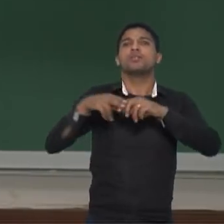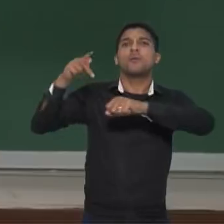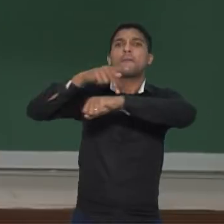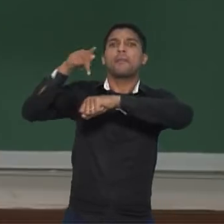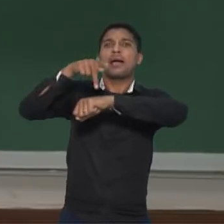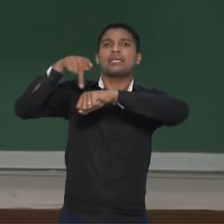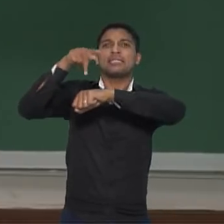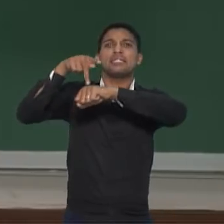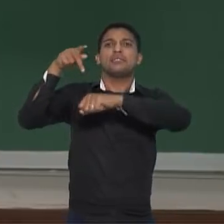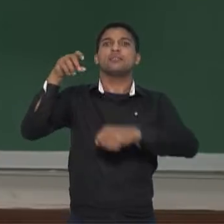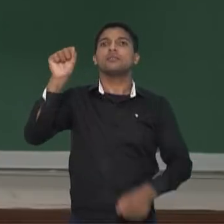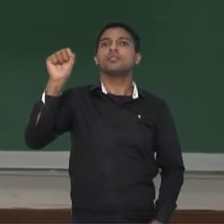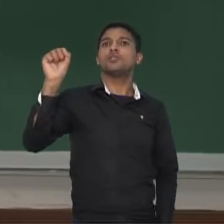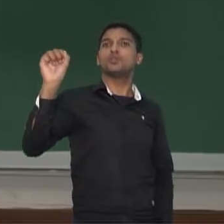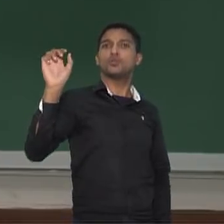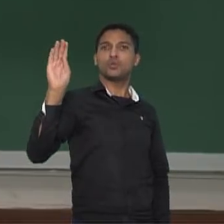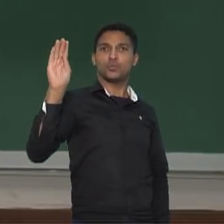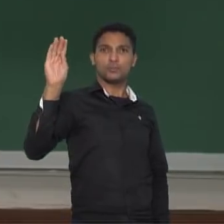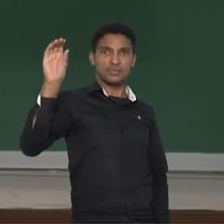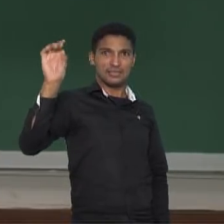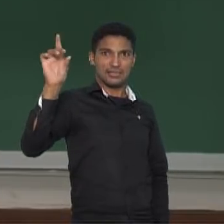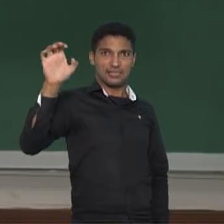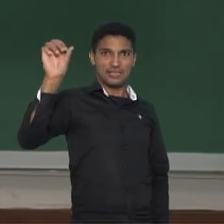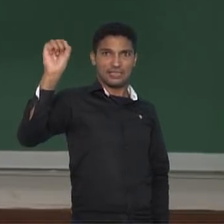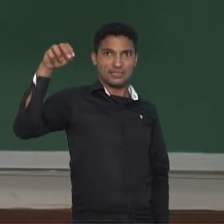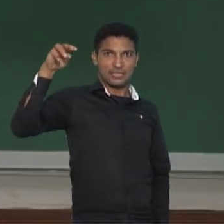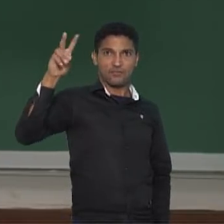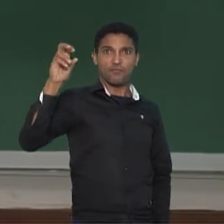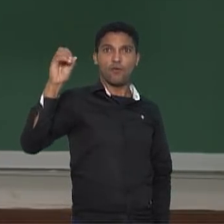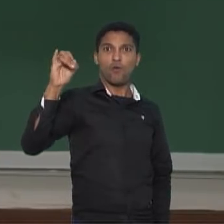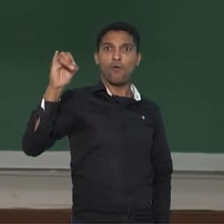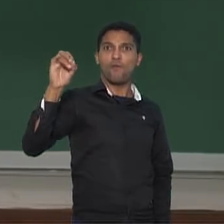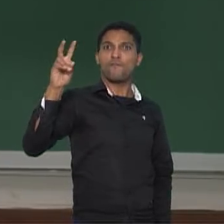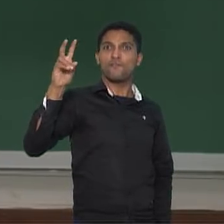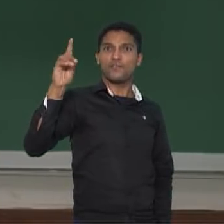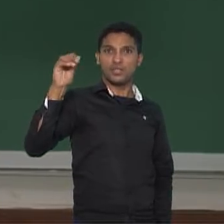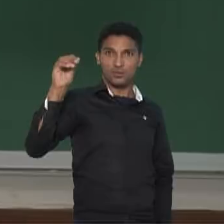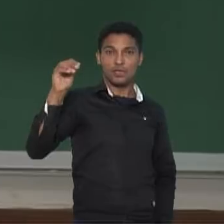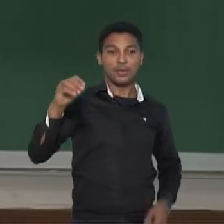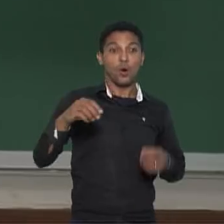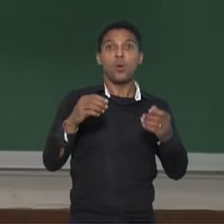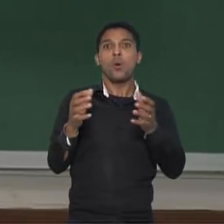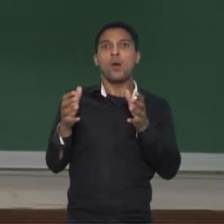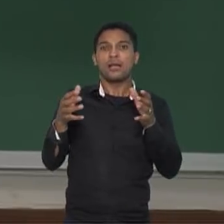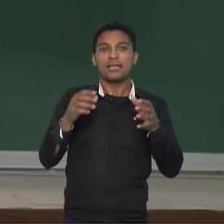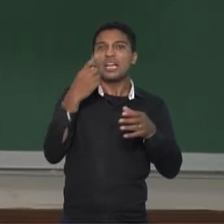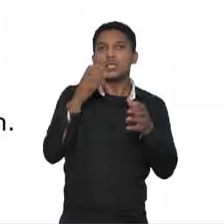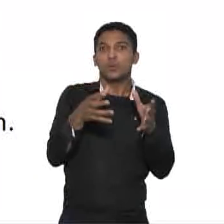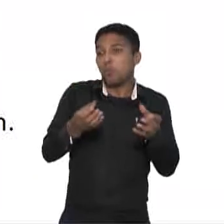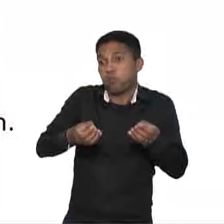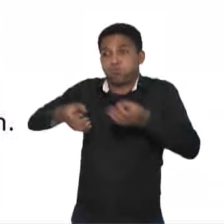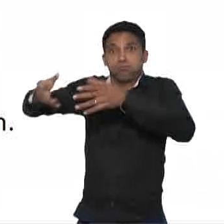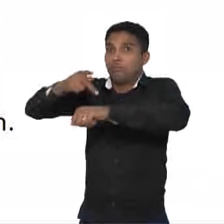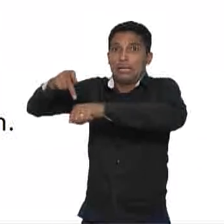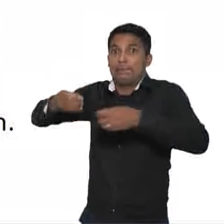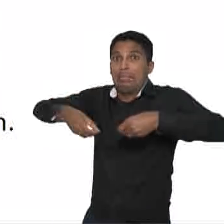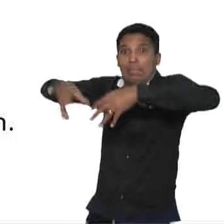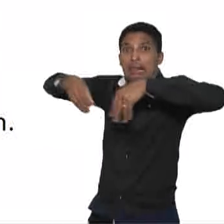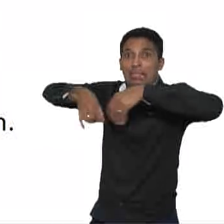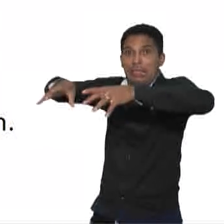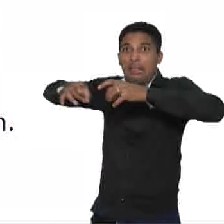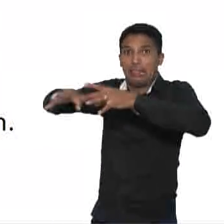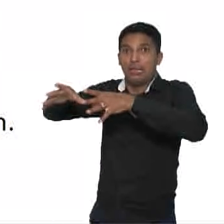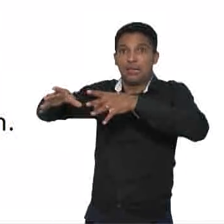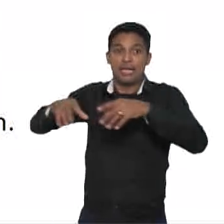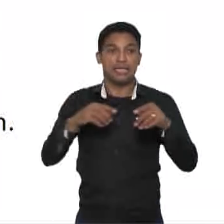não prejudicar os desenvolvidos. Vamos de questão então. A degradação